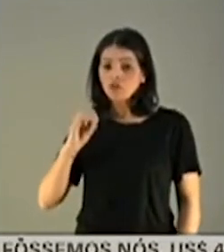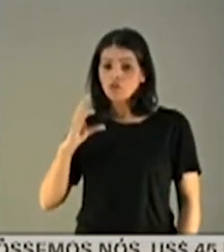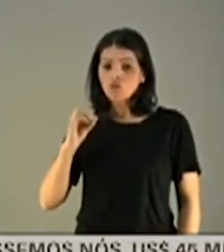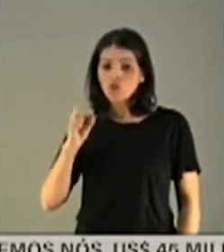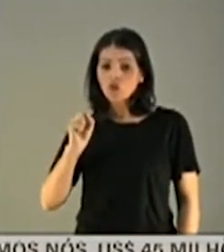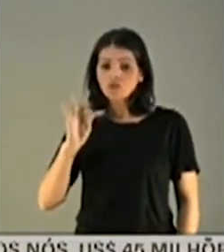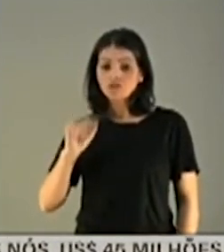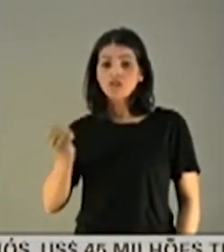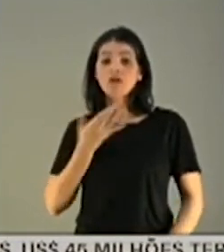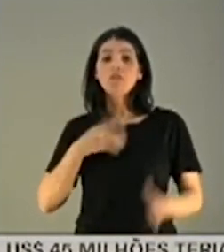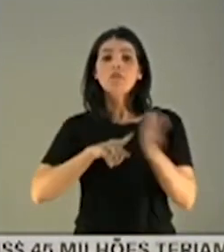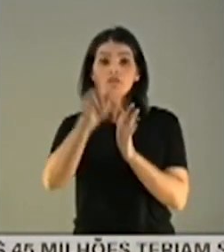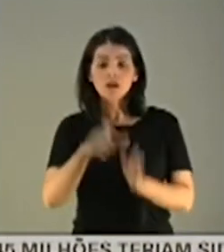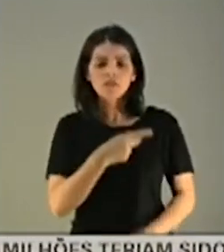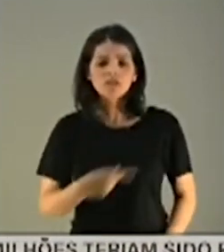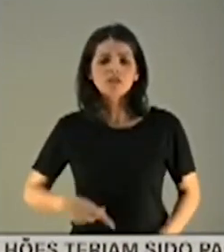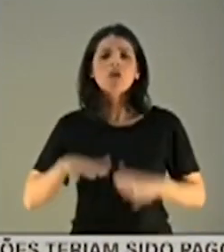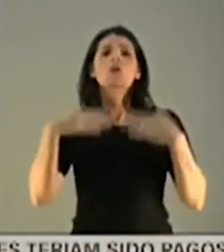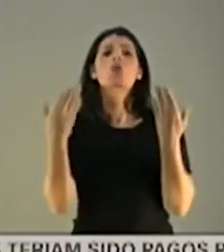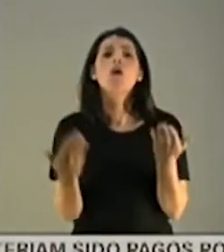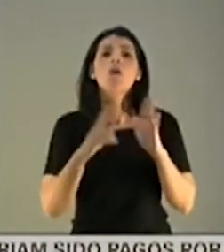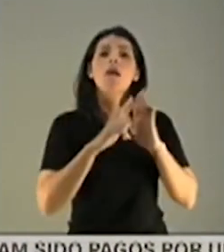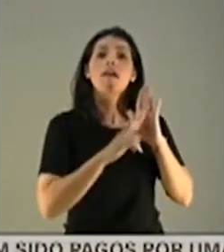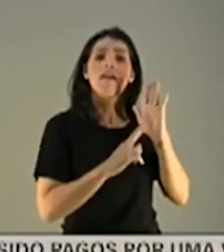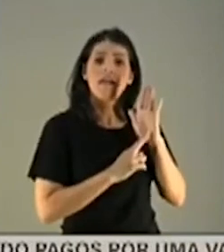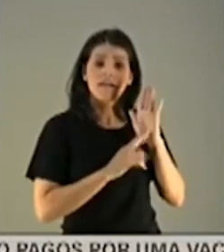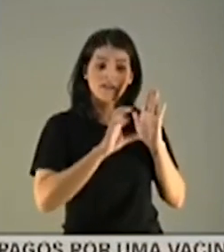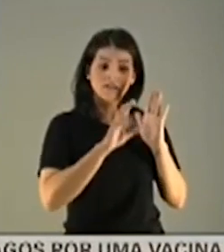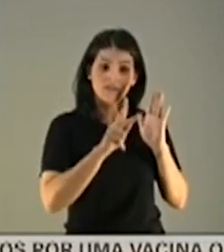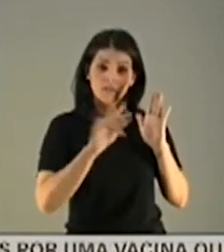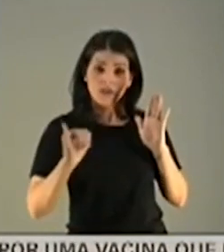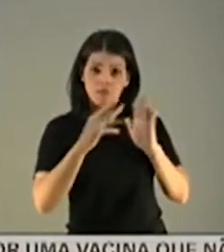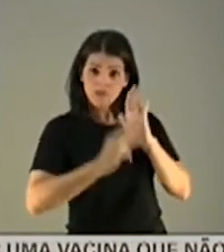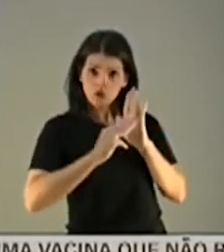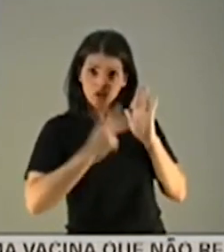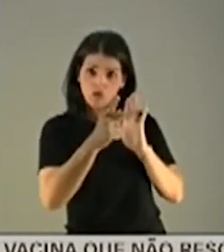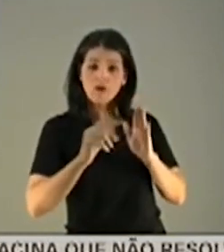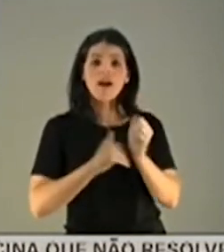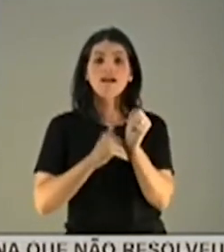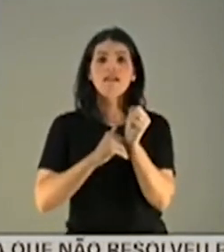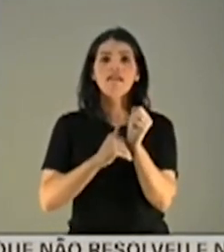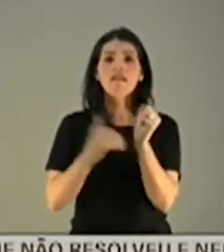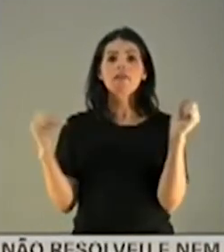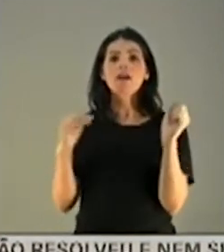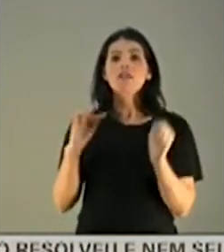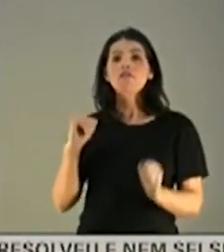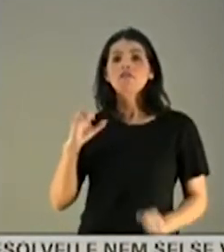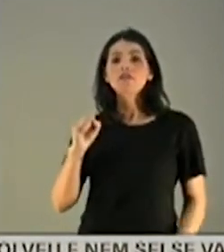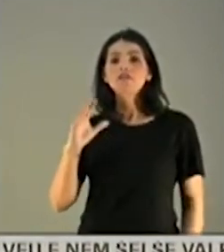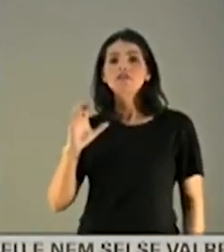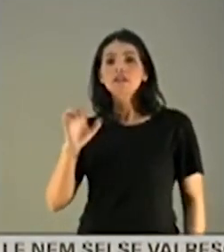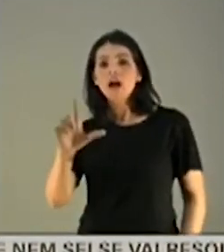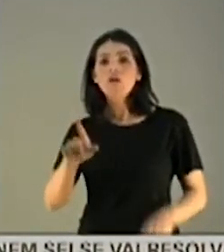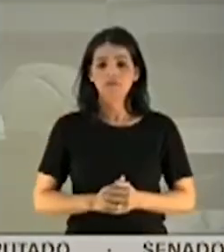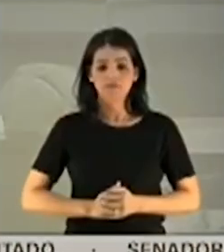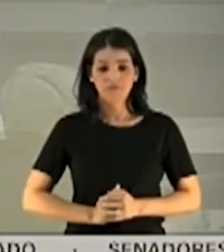senhor, presidente Omar Aziz, qual é o critério que a CPI está adotando para quebrar sigilos fiscais e bancários de